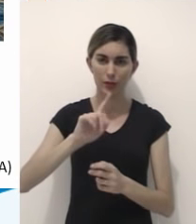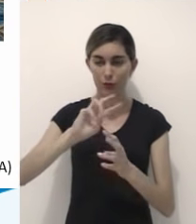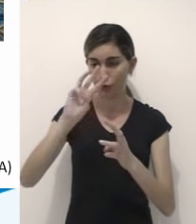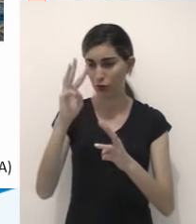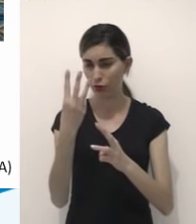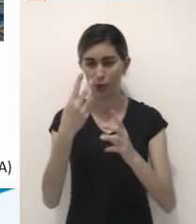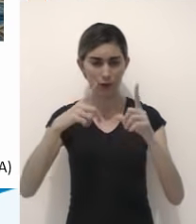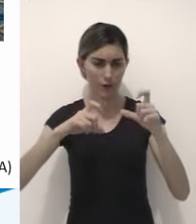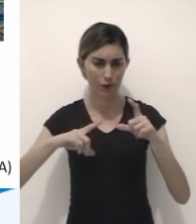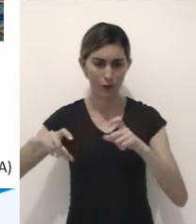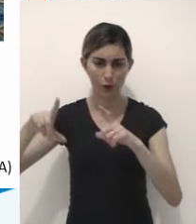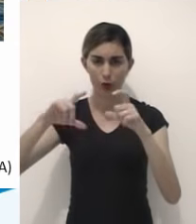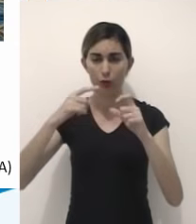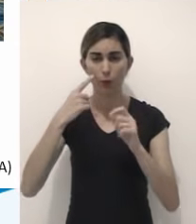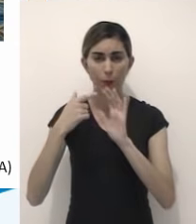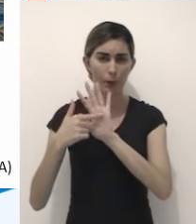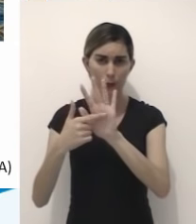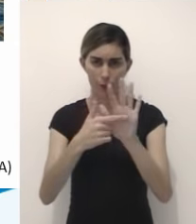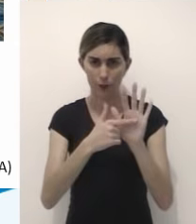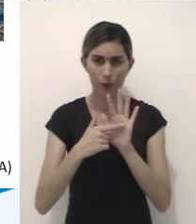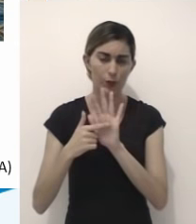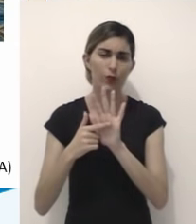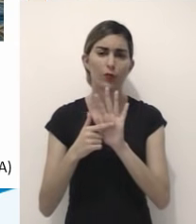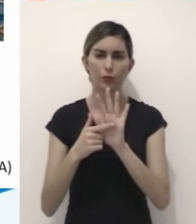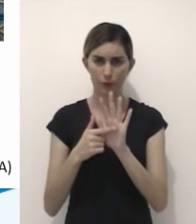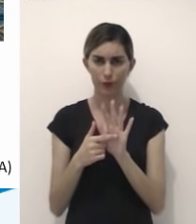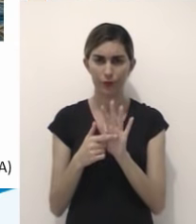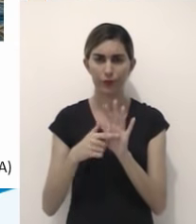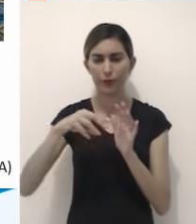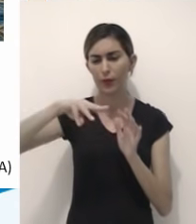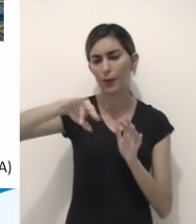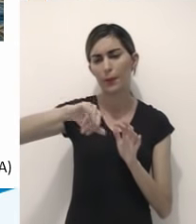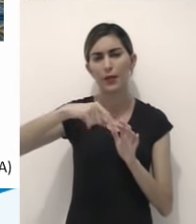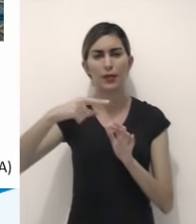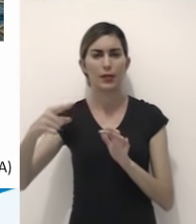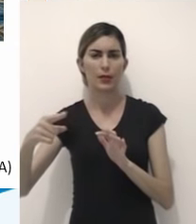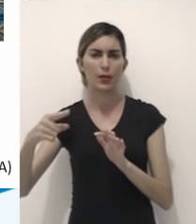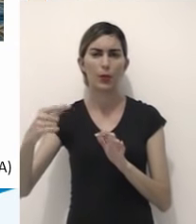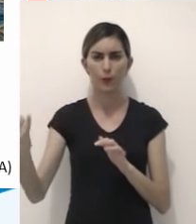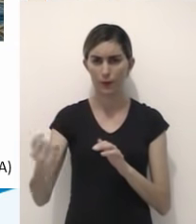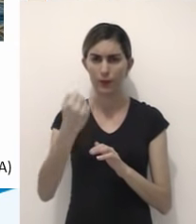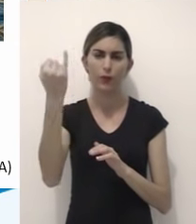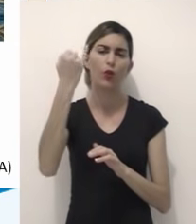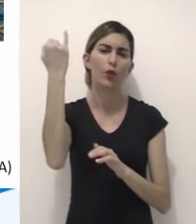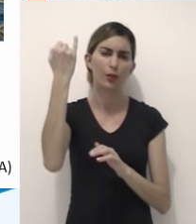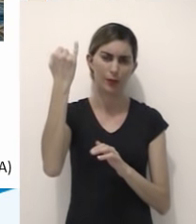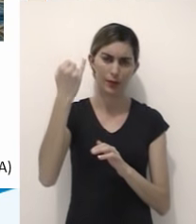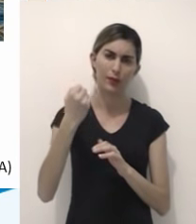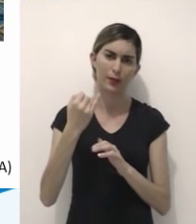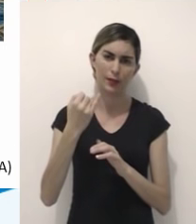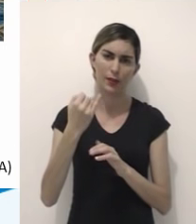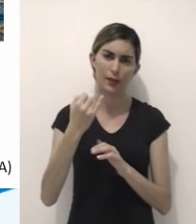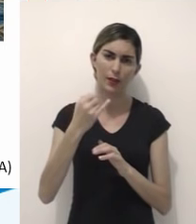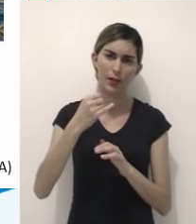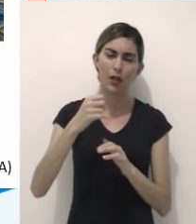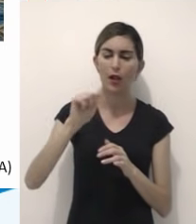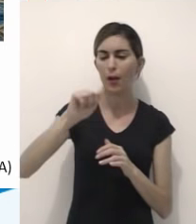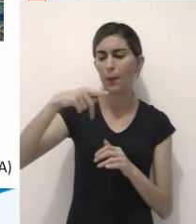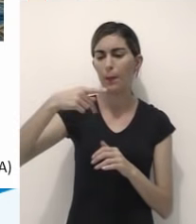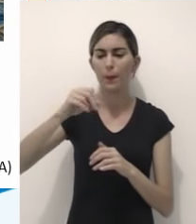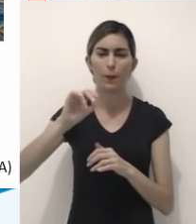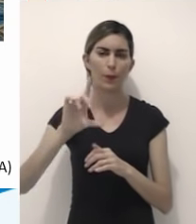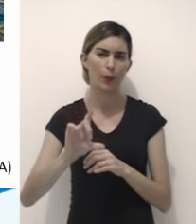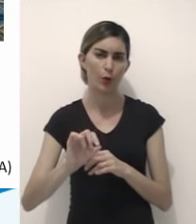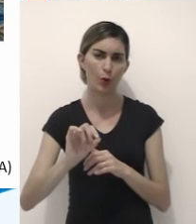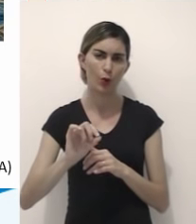Então, essas 3 imagens mostram a missão importante que foi a missão